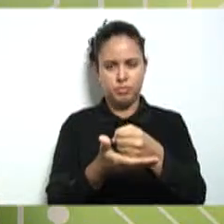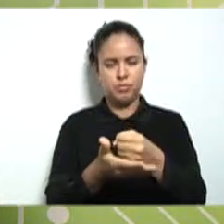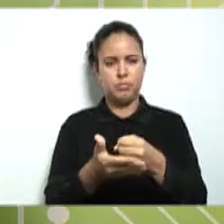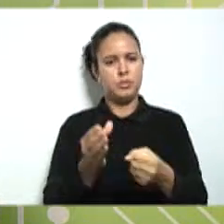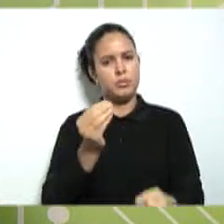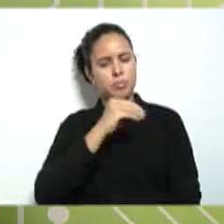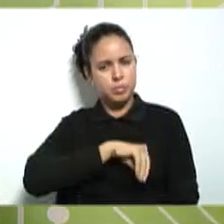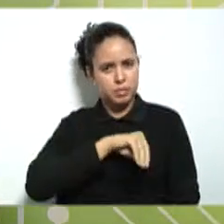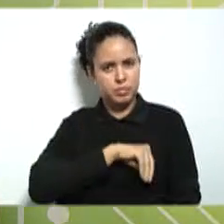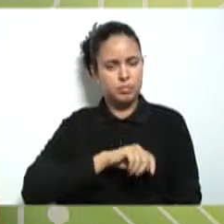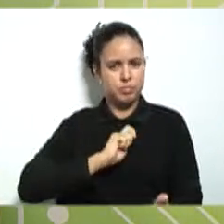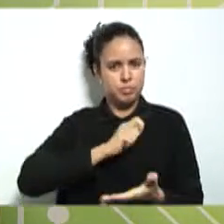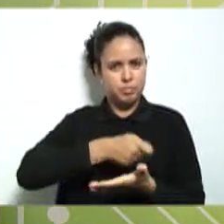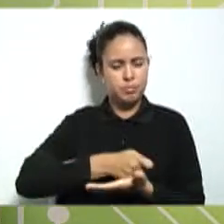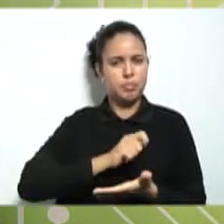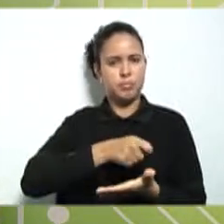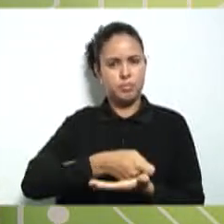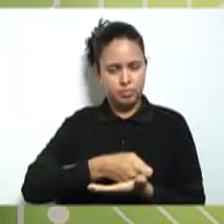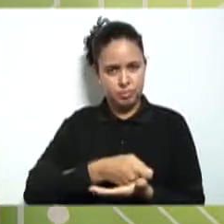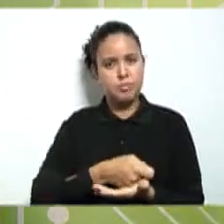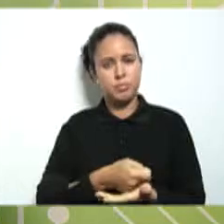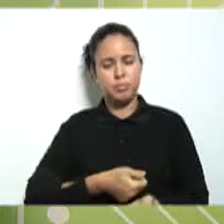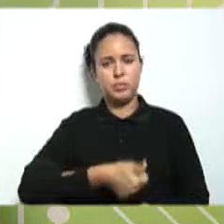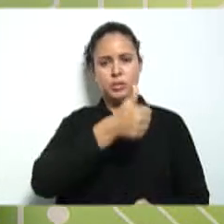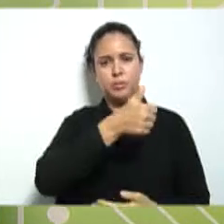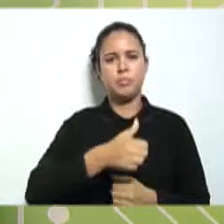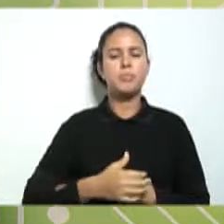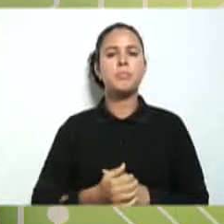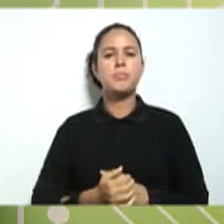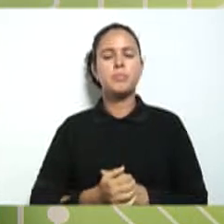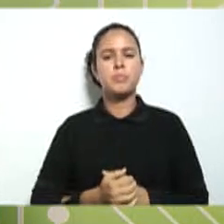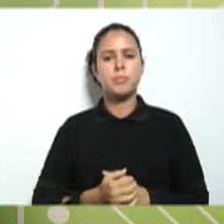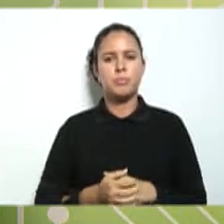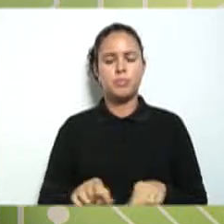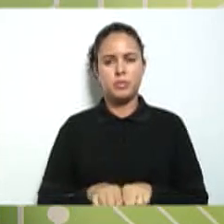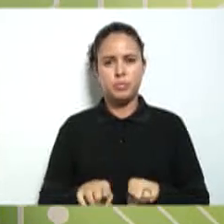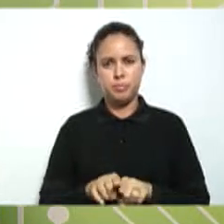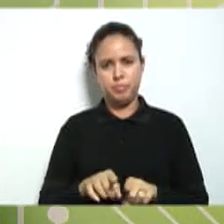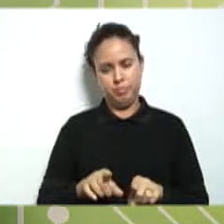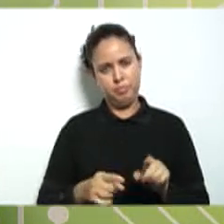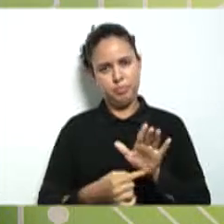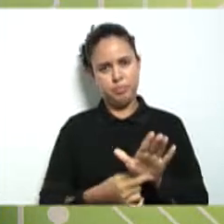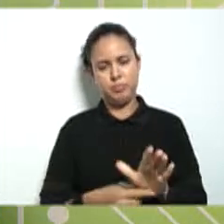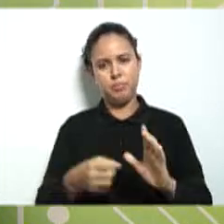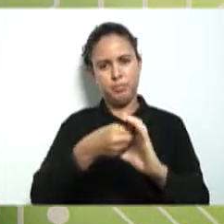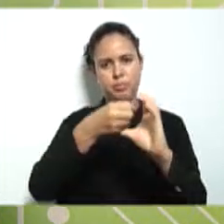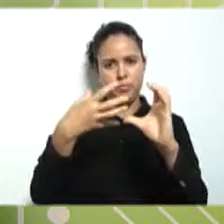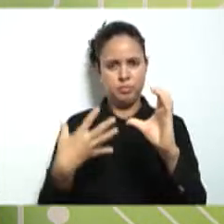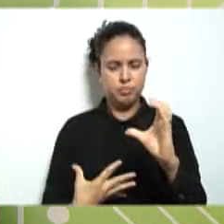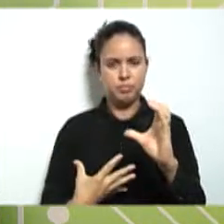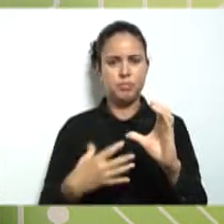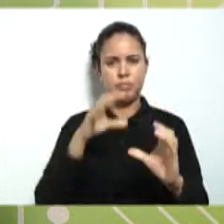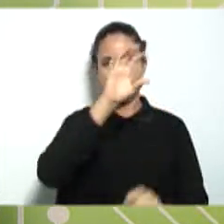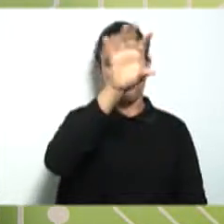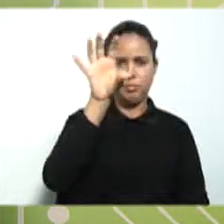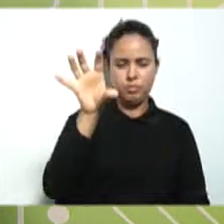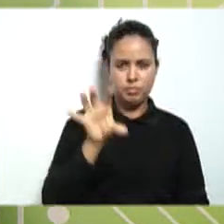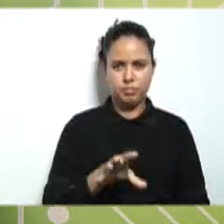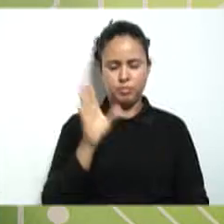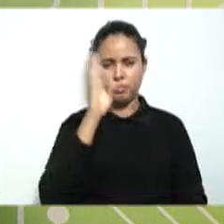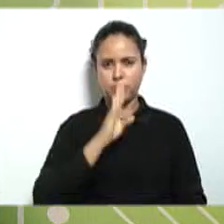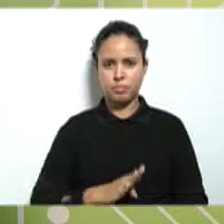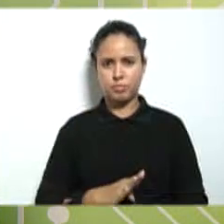gente tem que ter uma remuneração um pouquinho diferente. E isso vai dar também as características das regiões do Brasil. O que a gente está